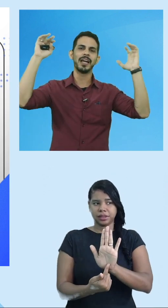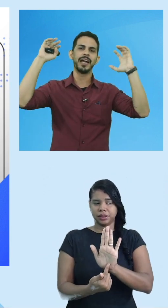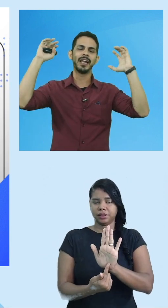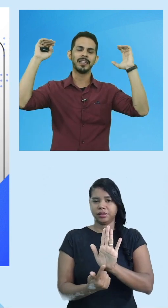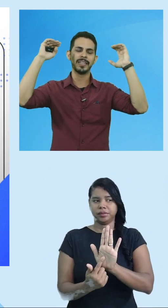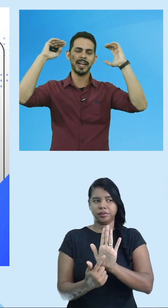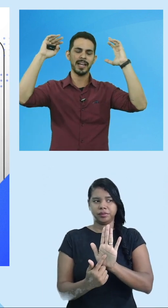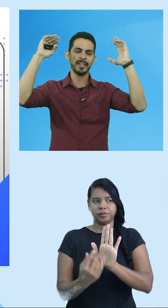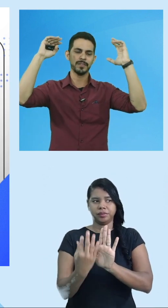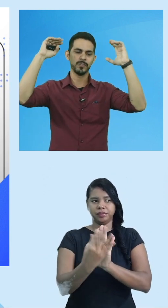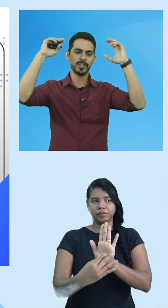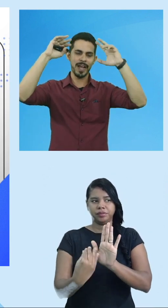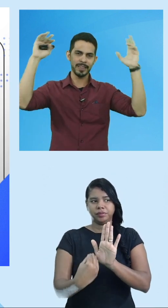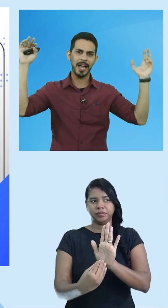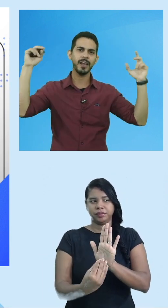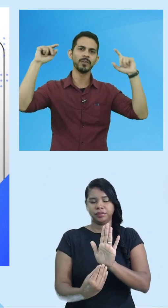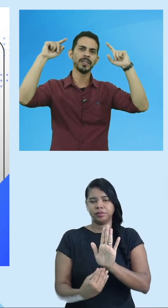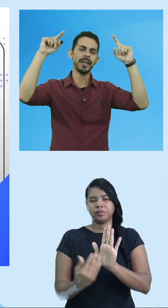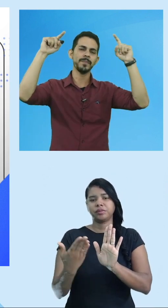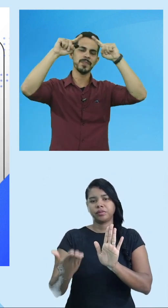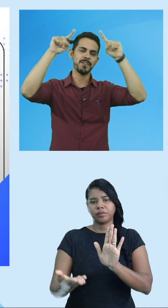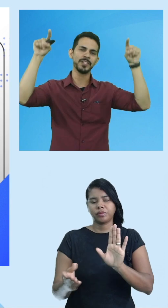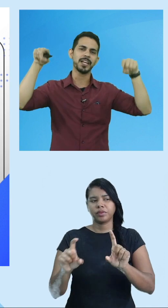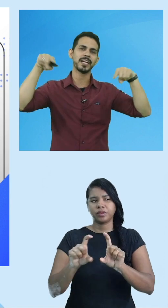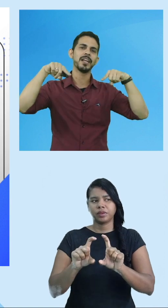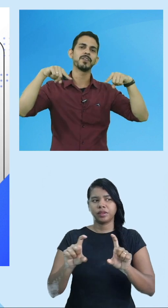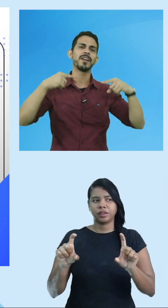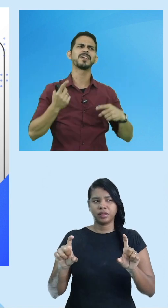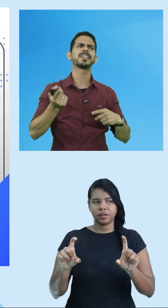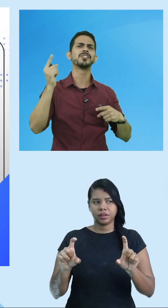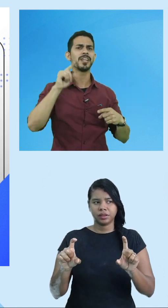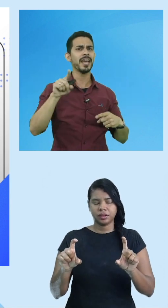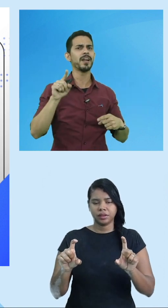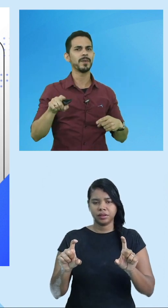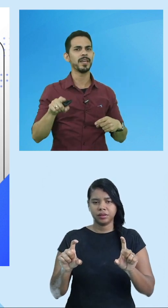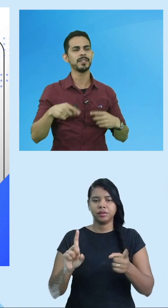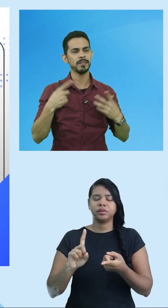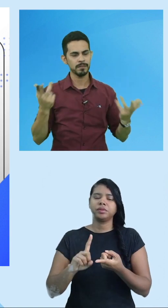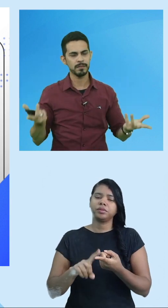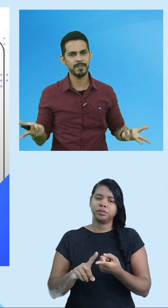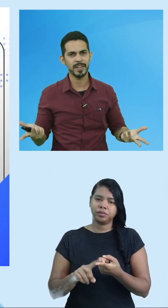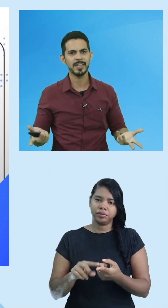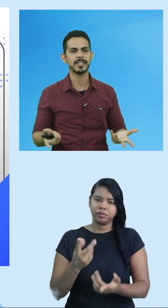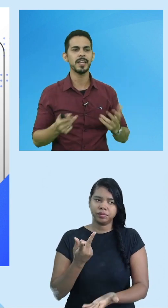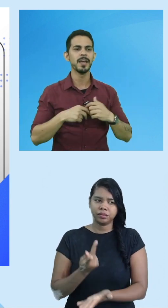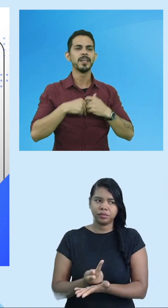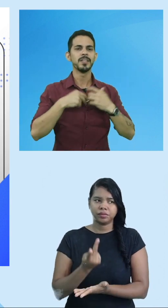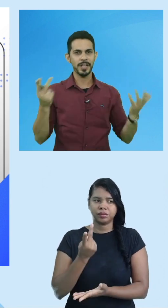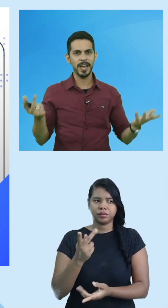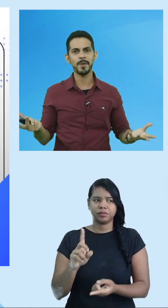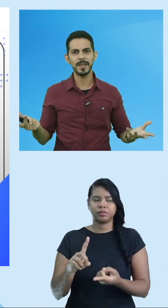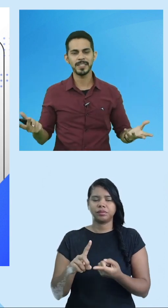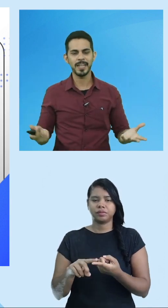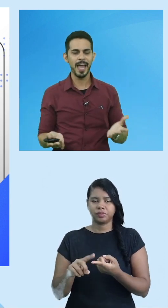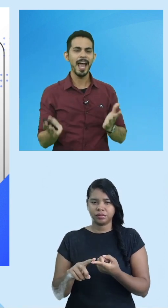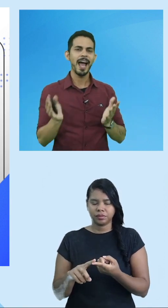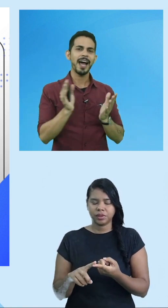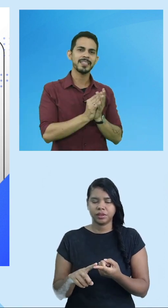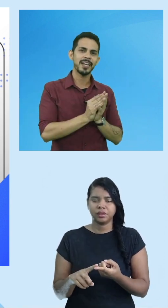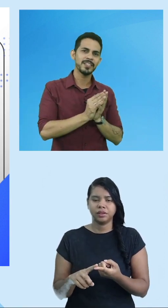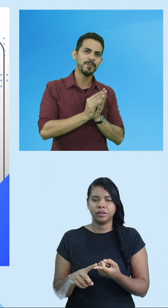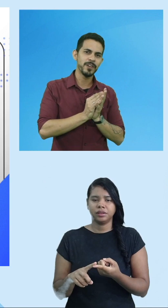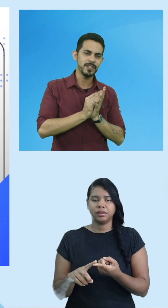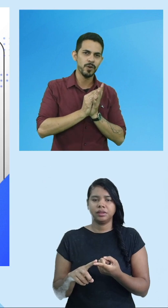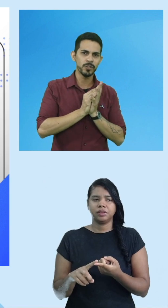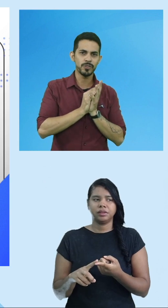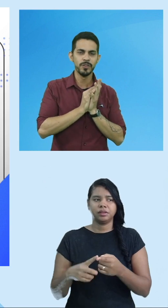dentro do seu catálogo, né? Da ficha catalográfica, que geralmente deveria ser e geralmente é